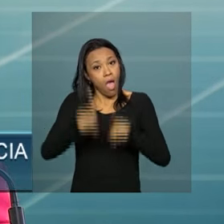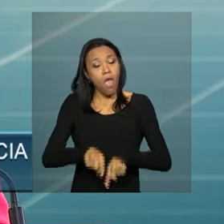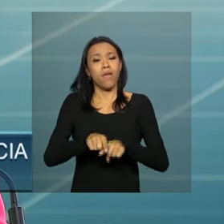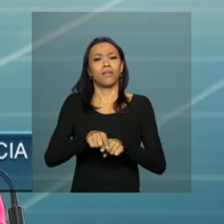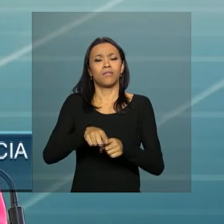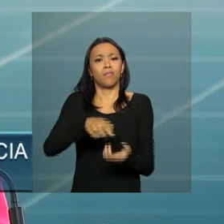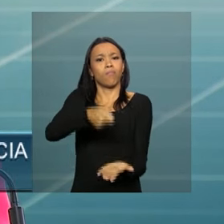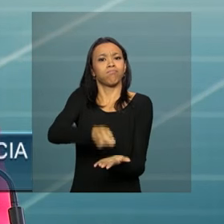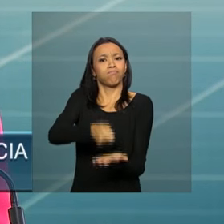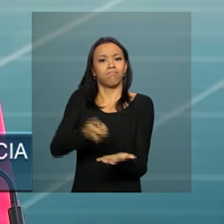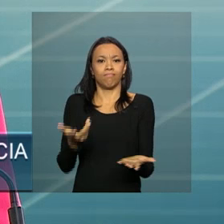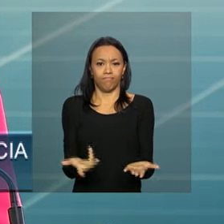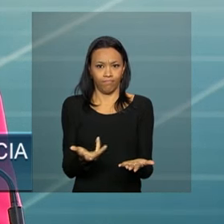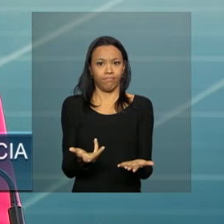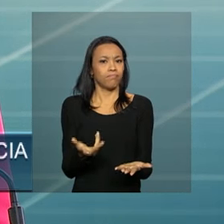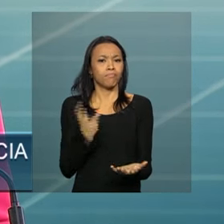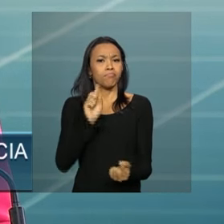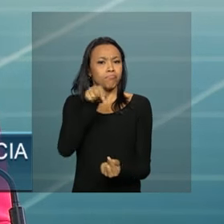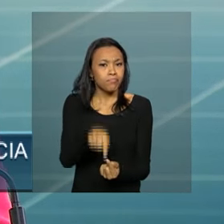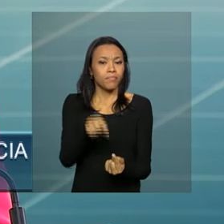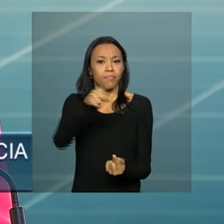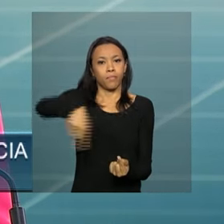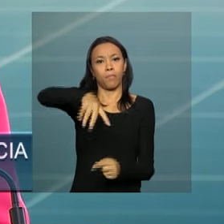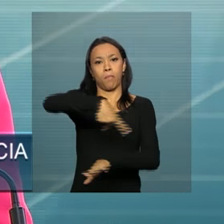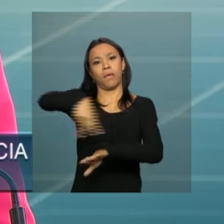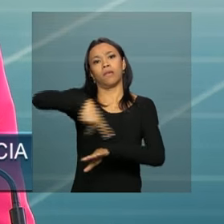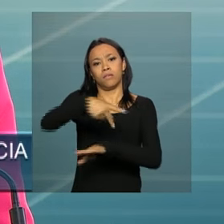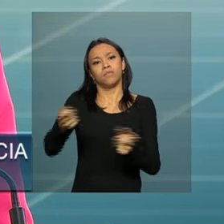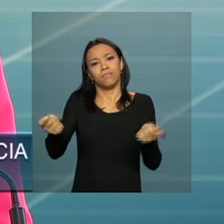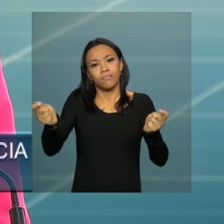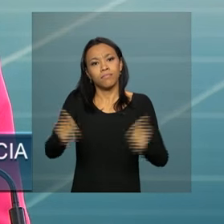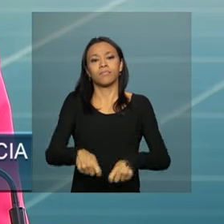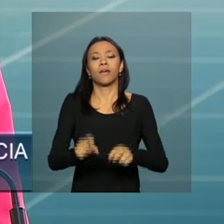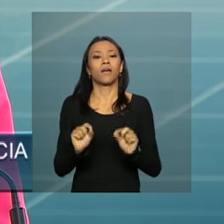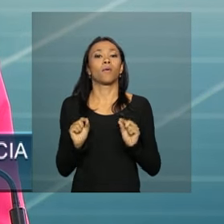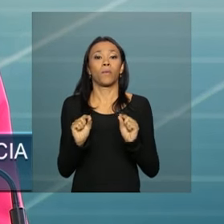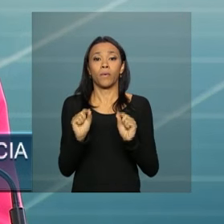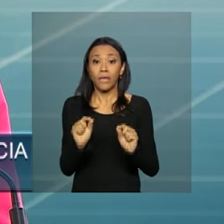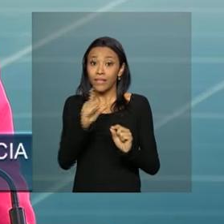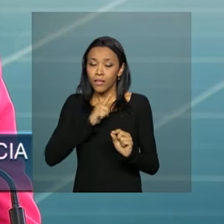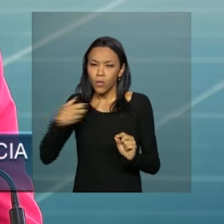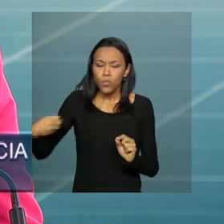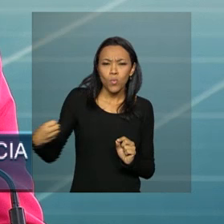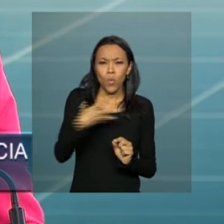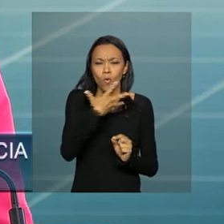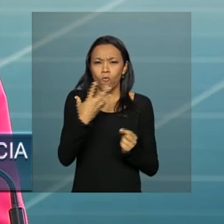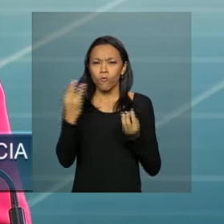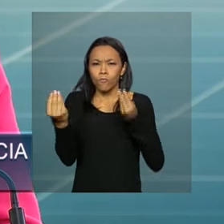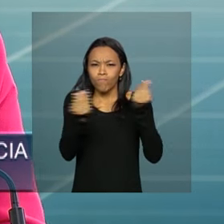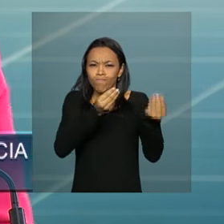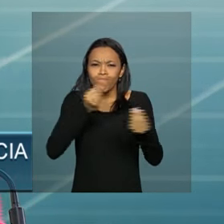uma exigência para que o país pudesse ter uma nova característica